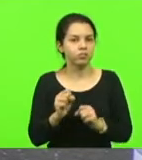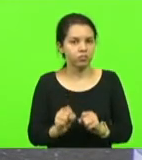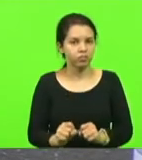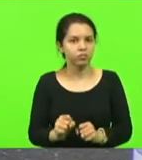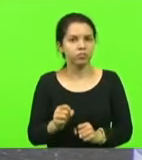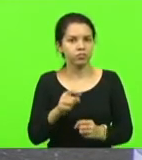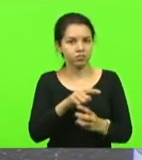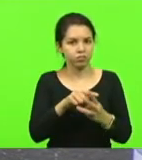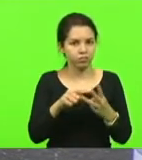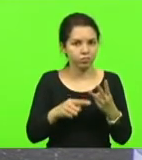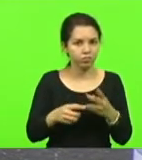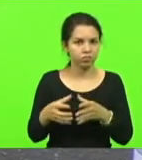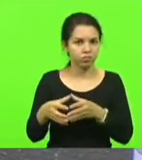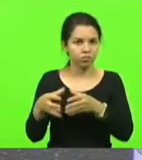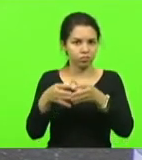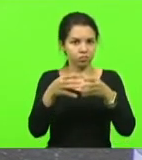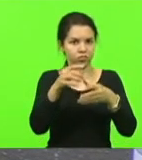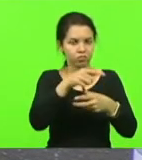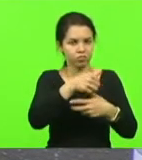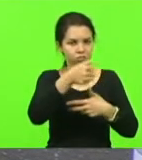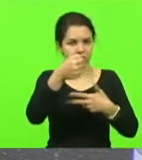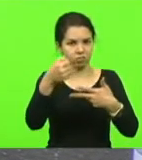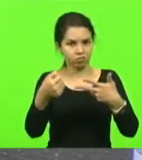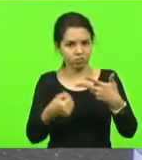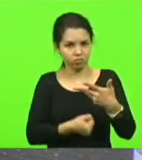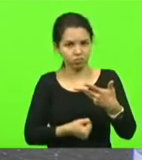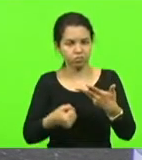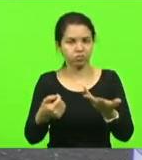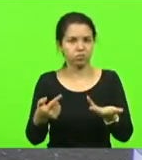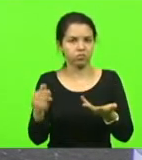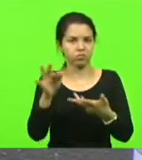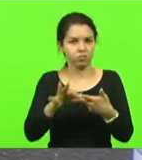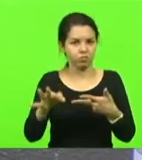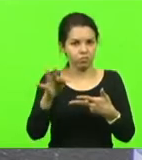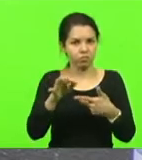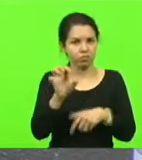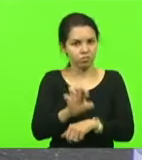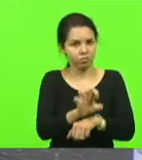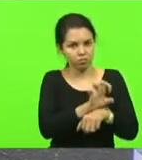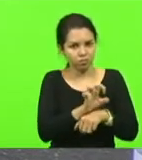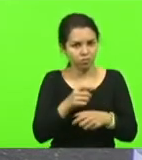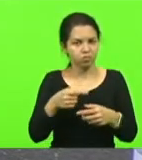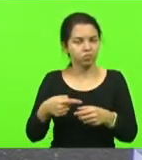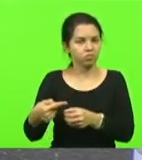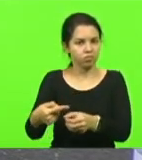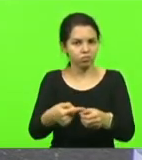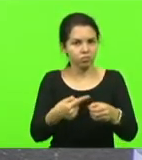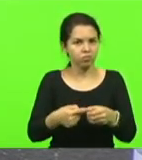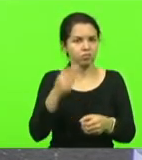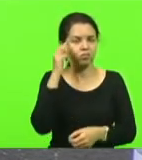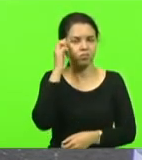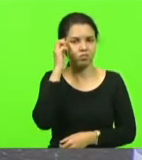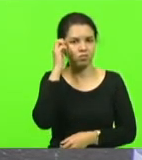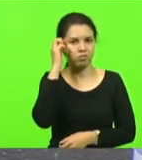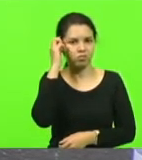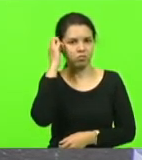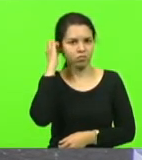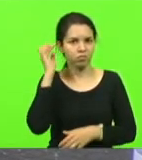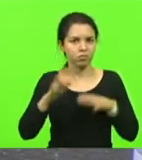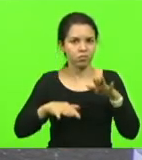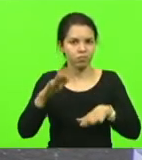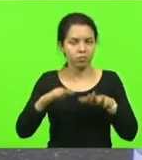três esferas, vale para a União, vale para os estados, vale para os municípios. O prefeito às vezes